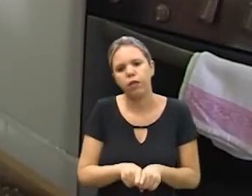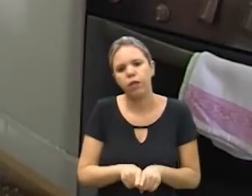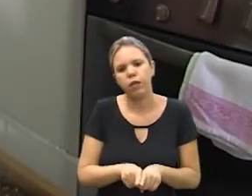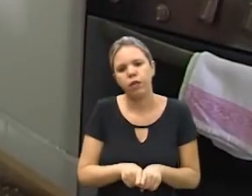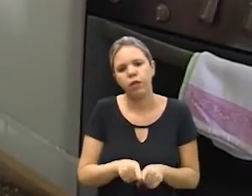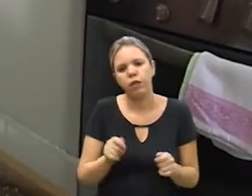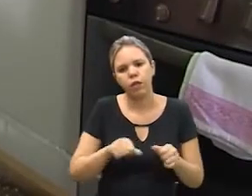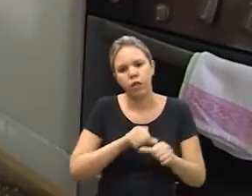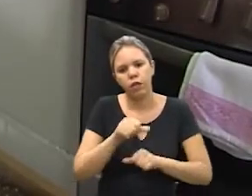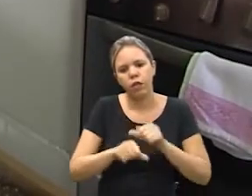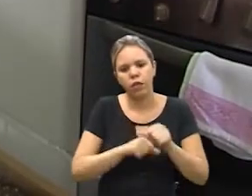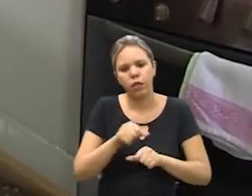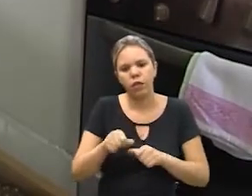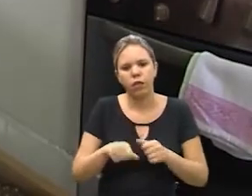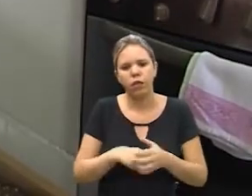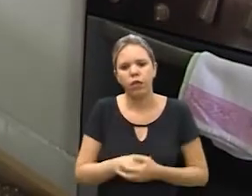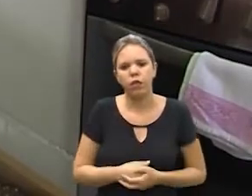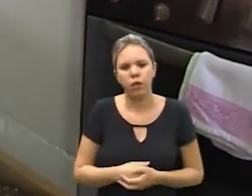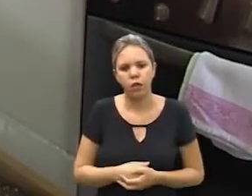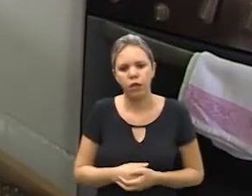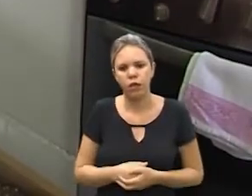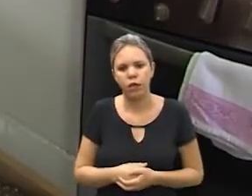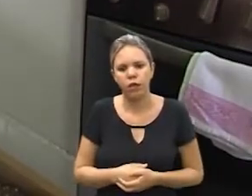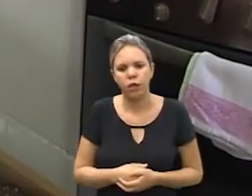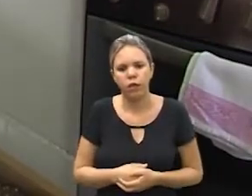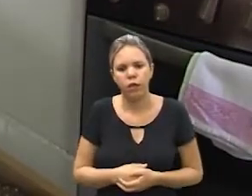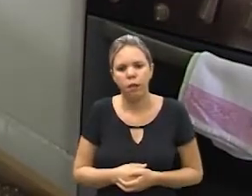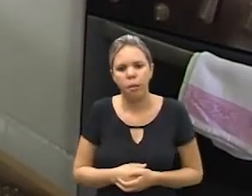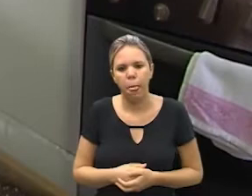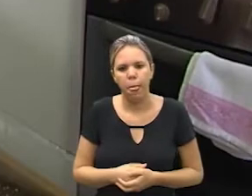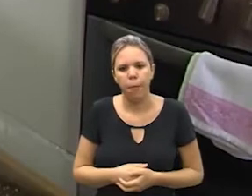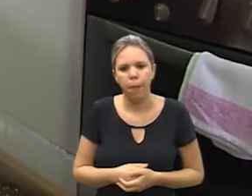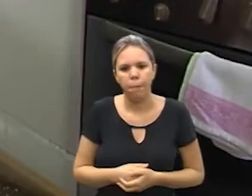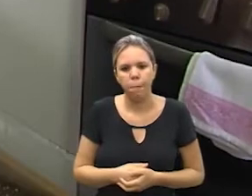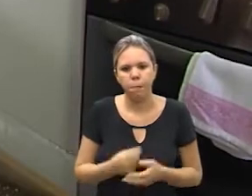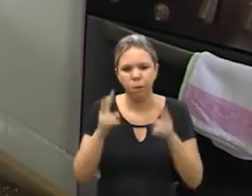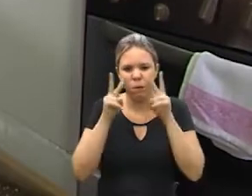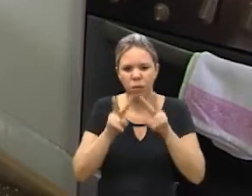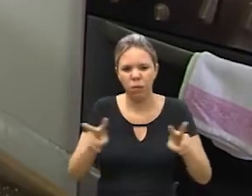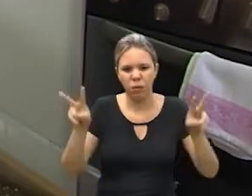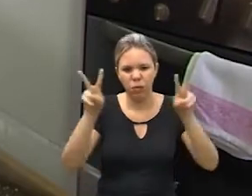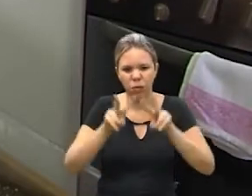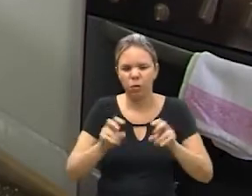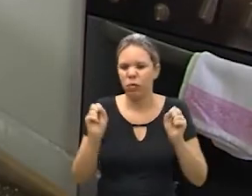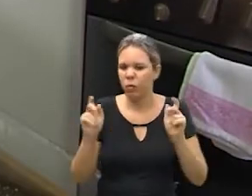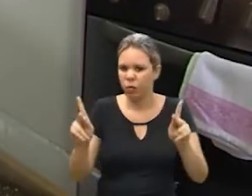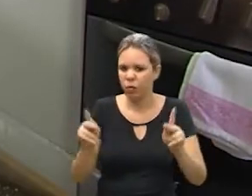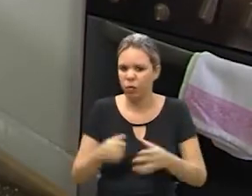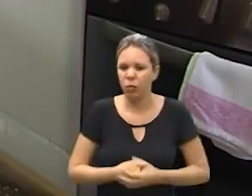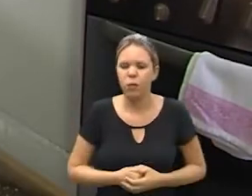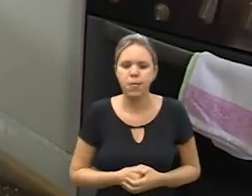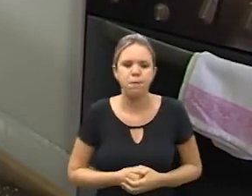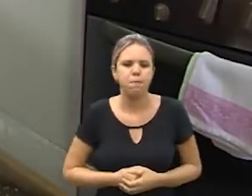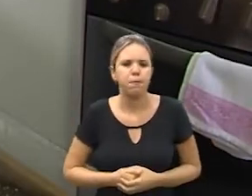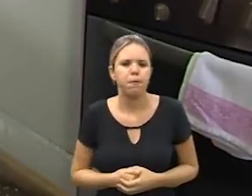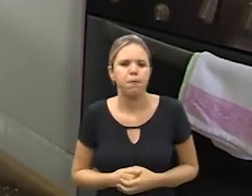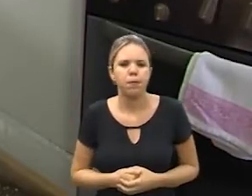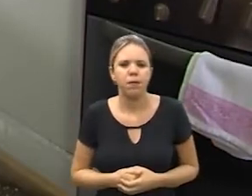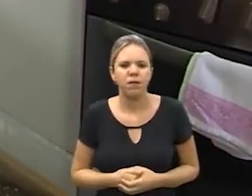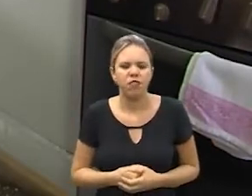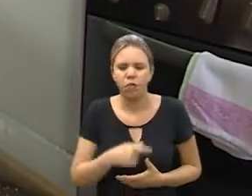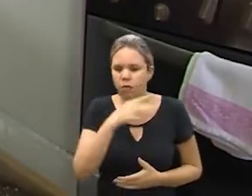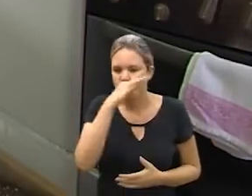dá uma quebrada, dá uma mudada e fica... Ó, vamos ver então. Visual, ok. Né,